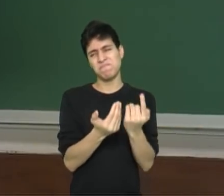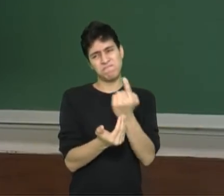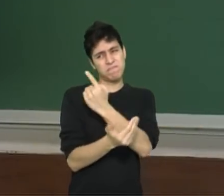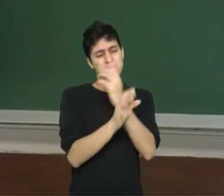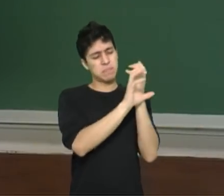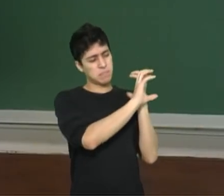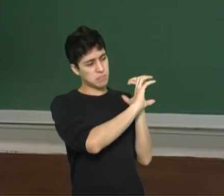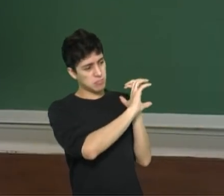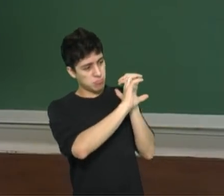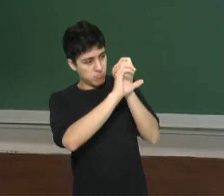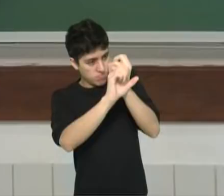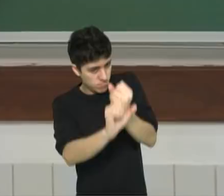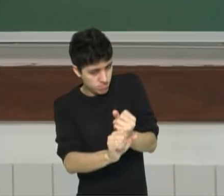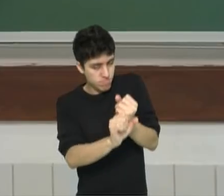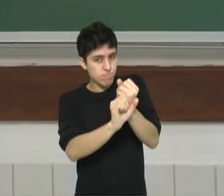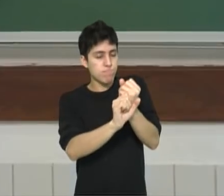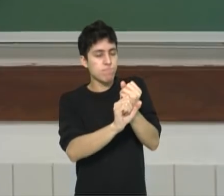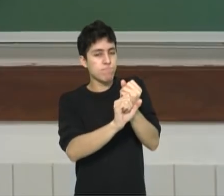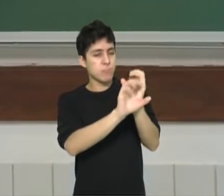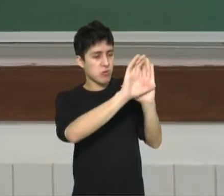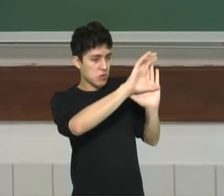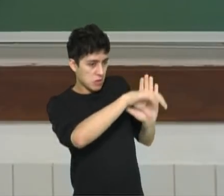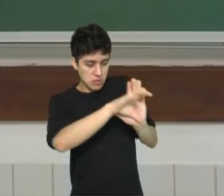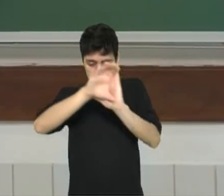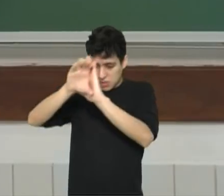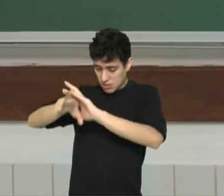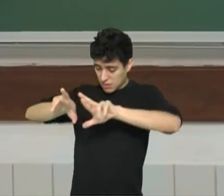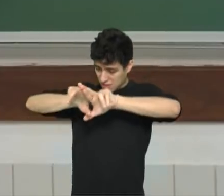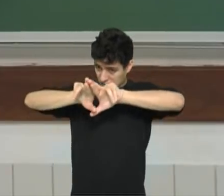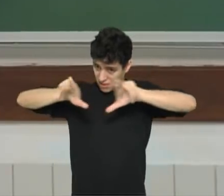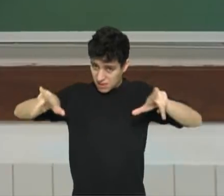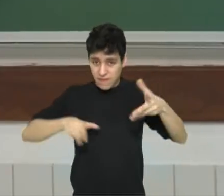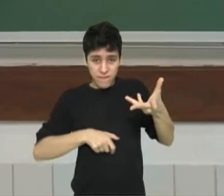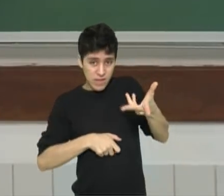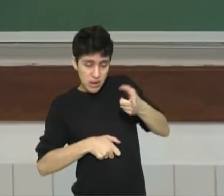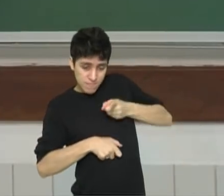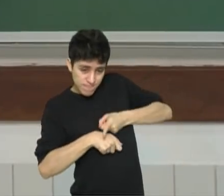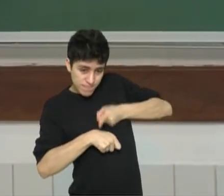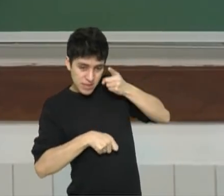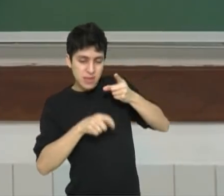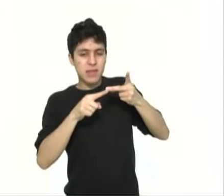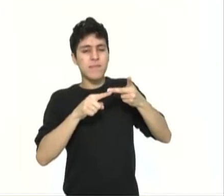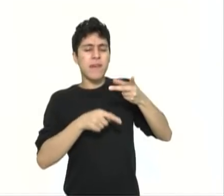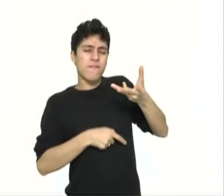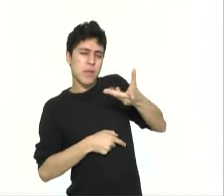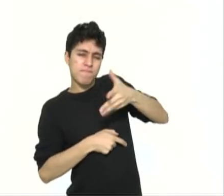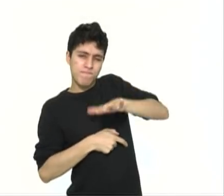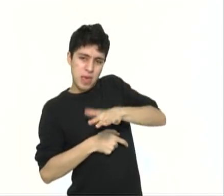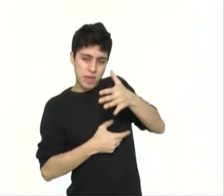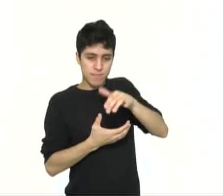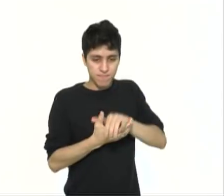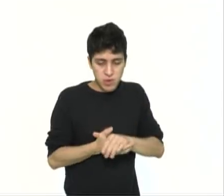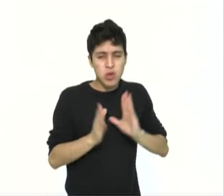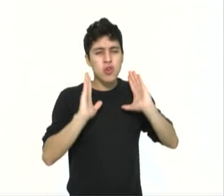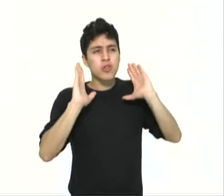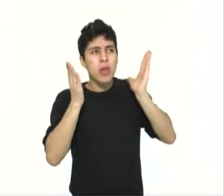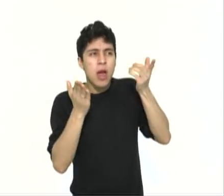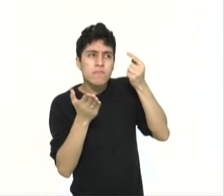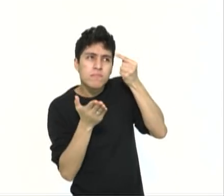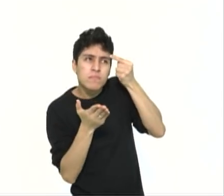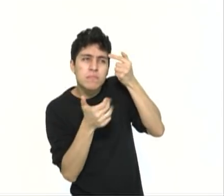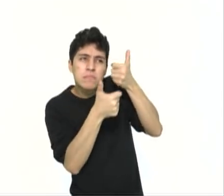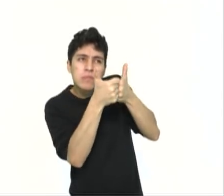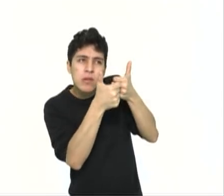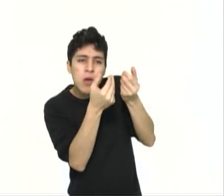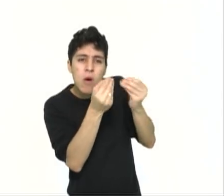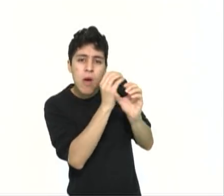nessa aula a diferença, né, entre os conceitos de velocidade instantânea e média. Retomamos também como calcular a